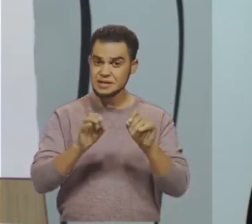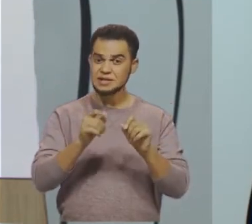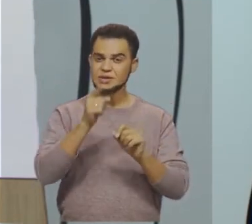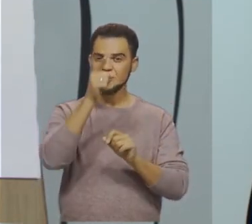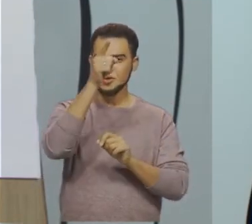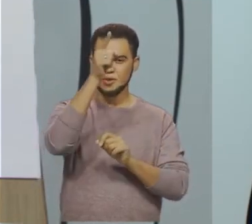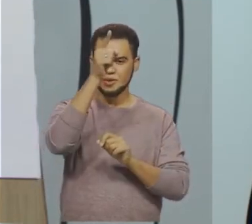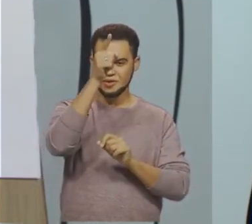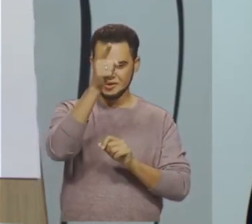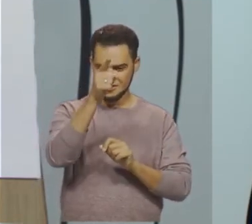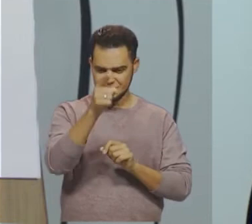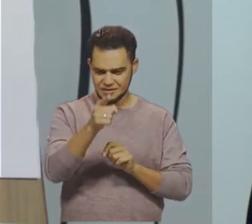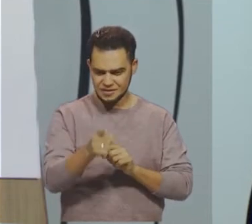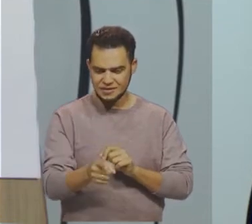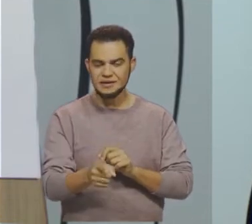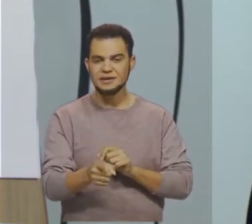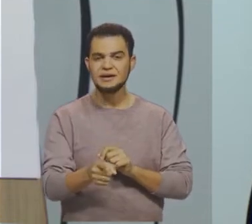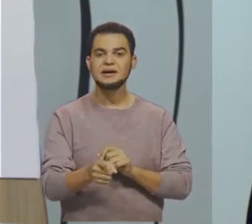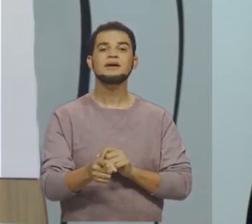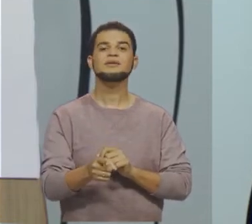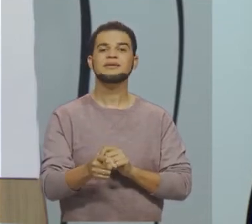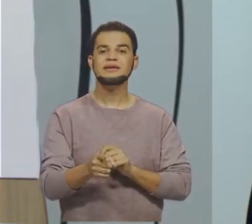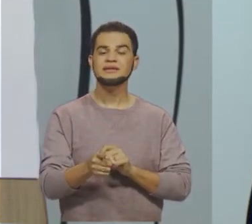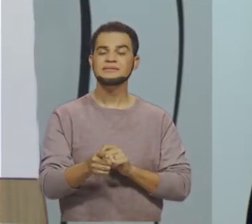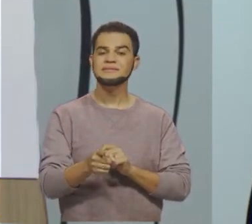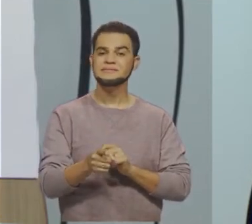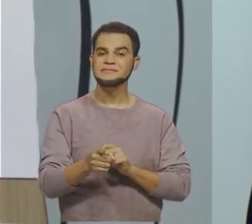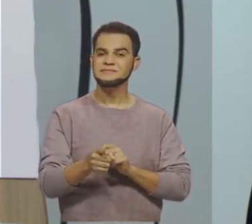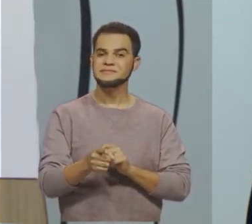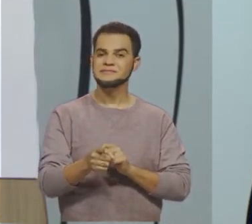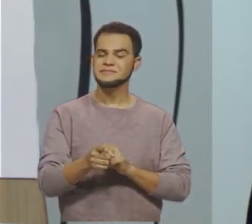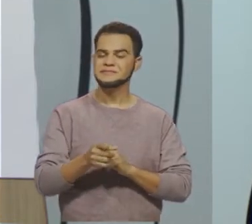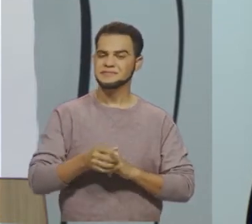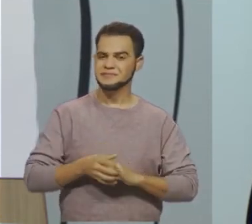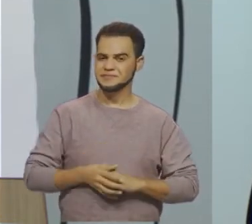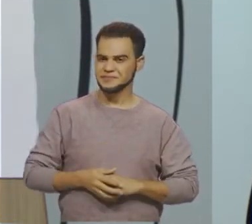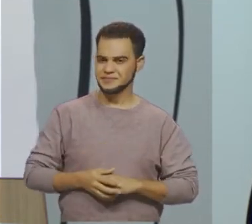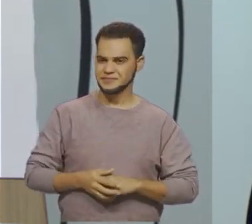da vertical. O eixo da vertical,